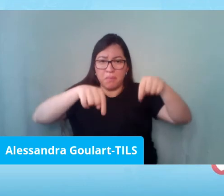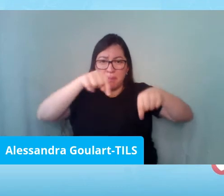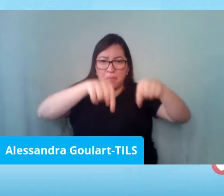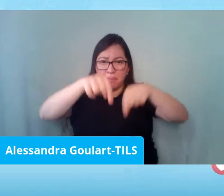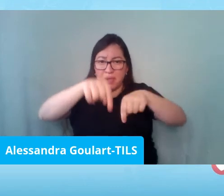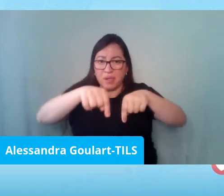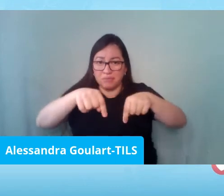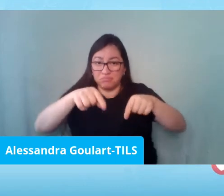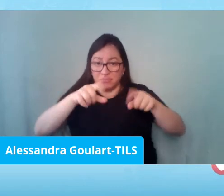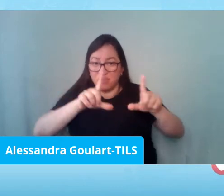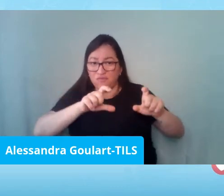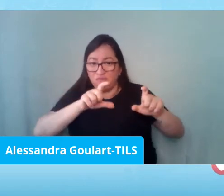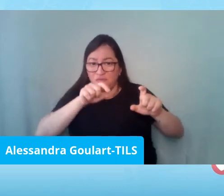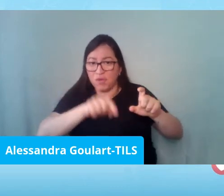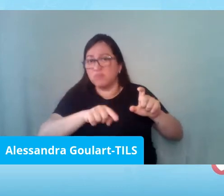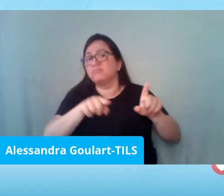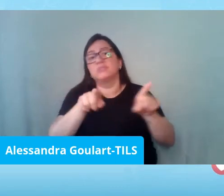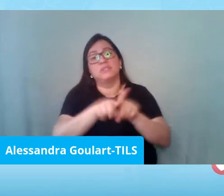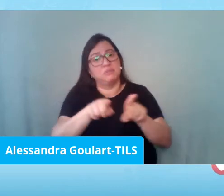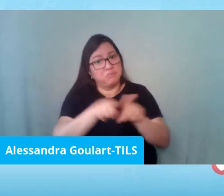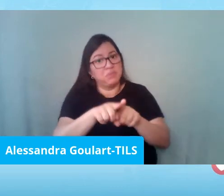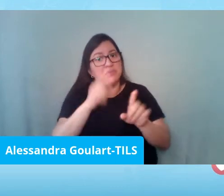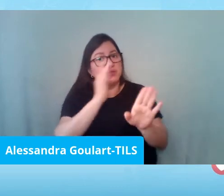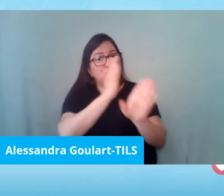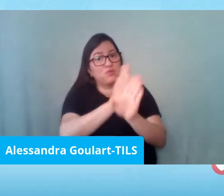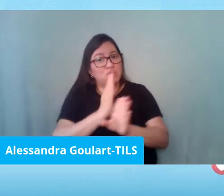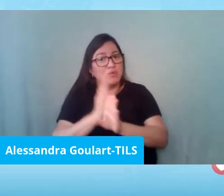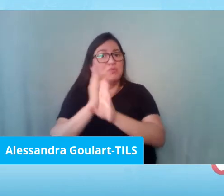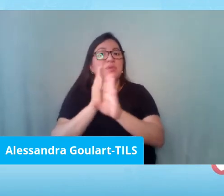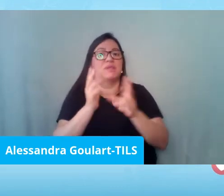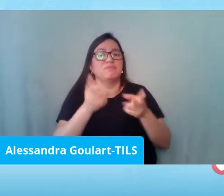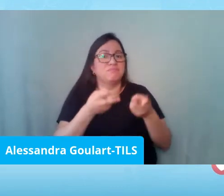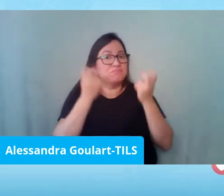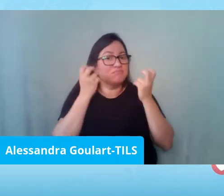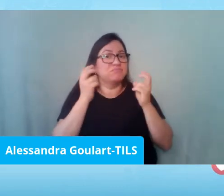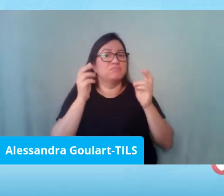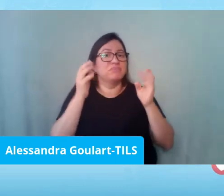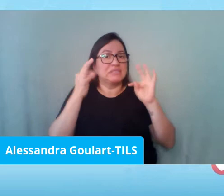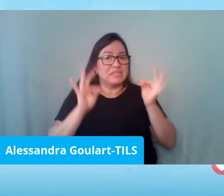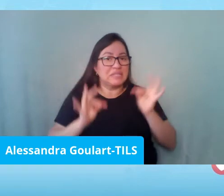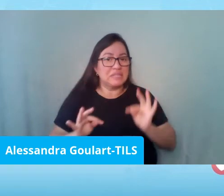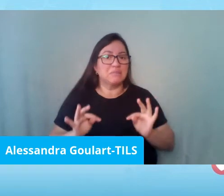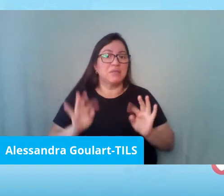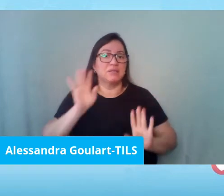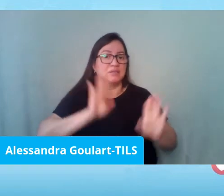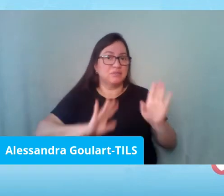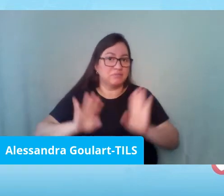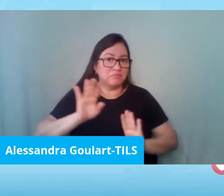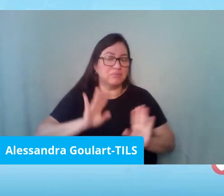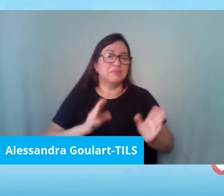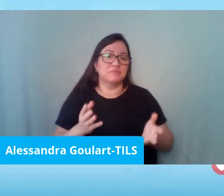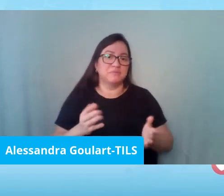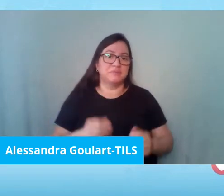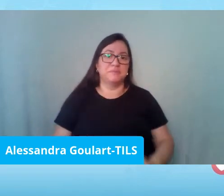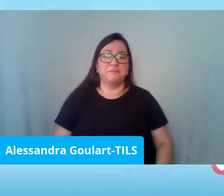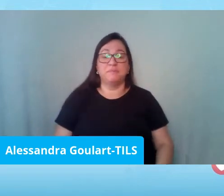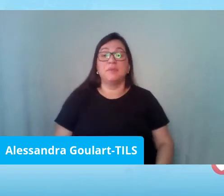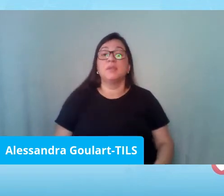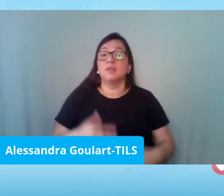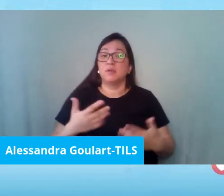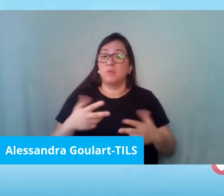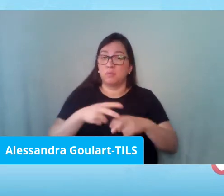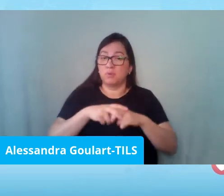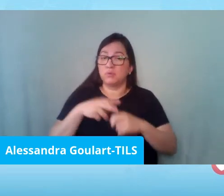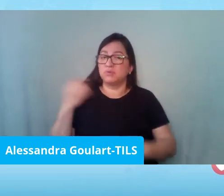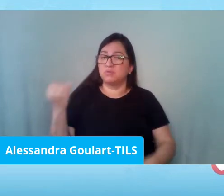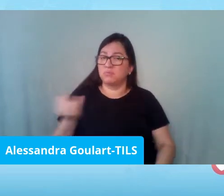antes de uma gestação. E aí a gente vem num ponto fundamental, que é o planejamento sexual e reprodutivo. Quando a